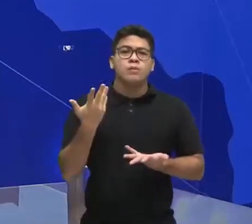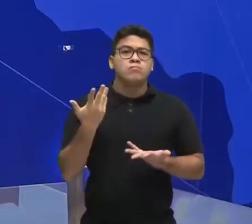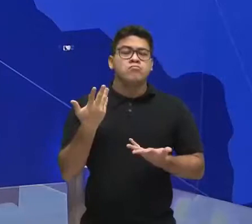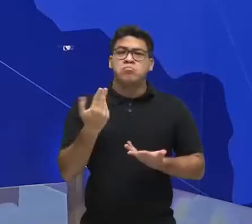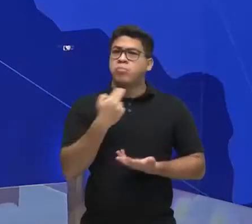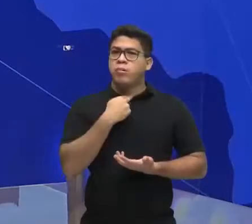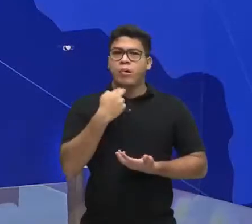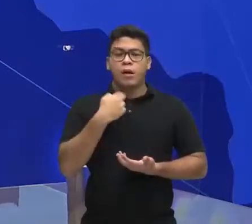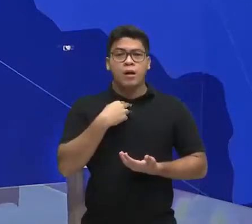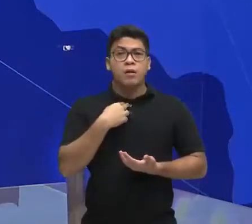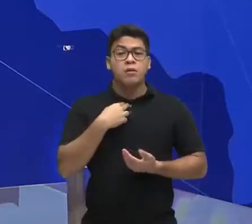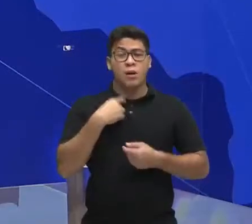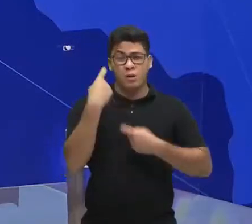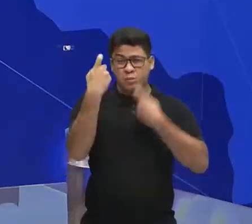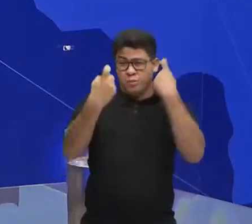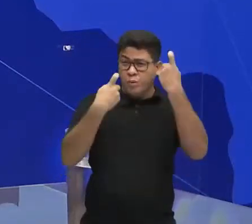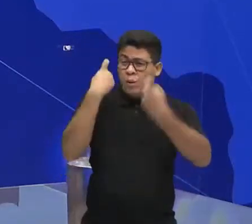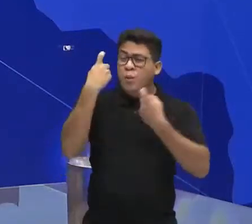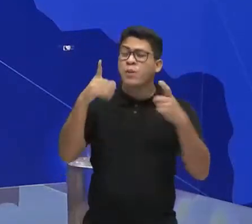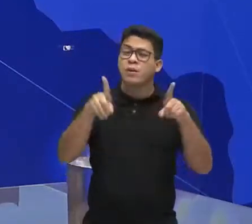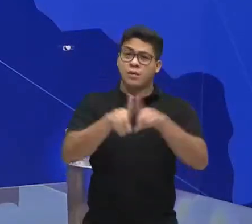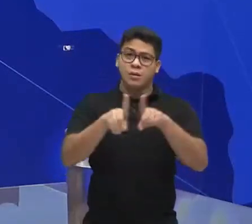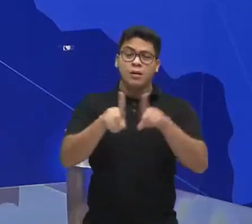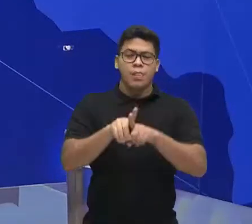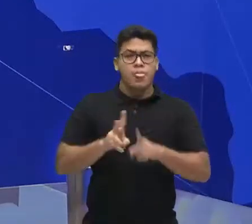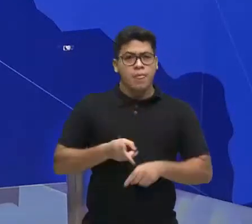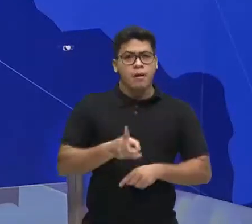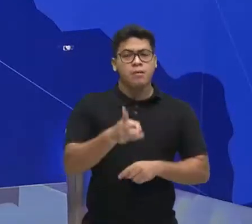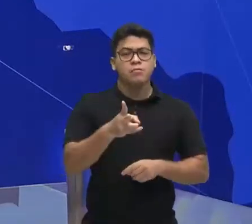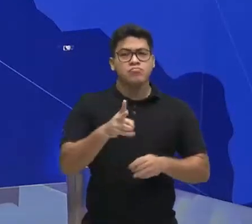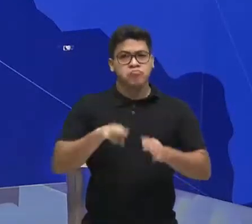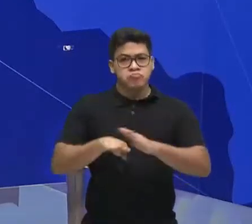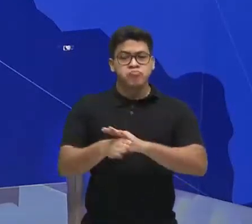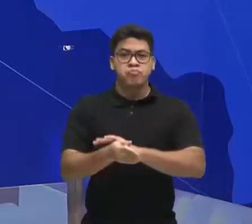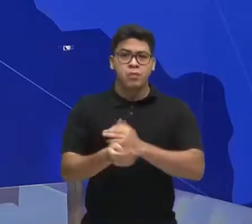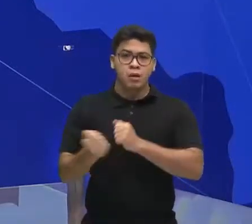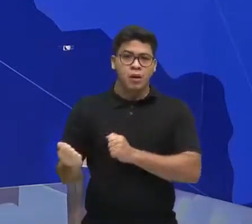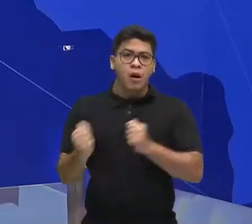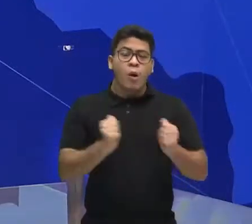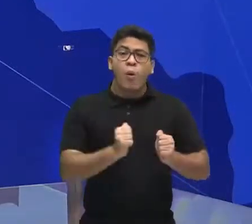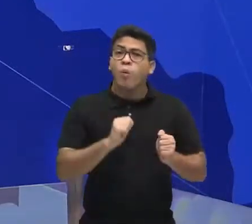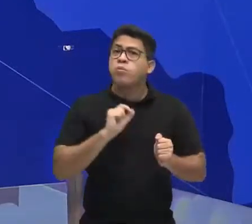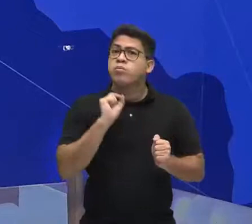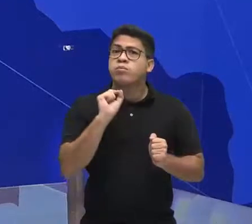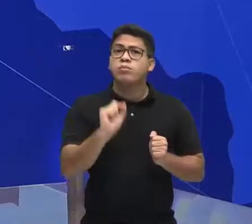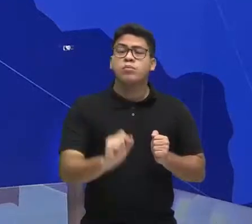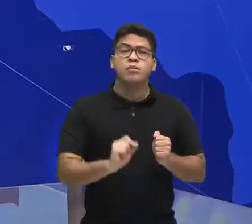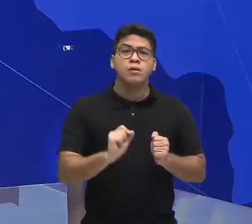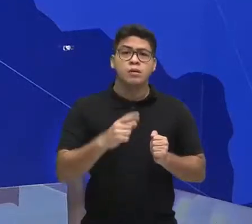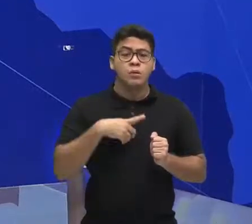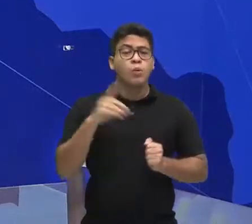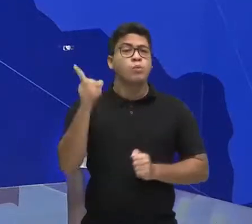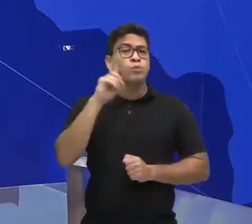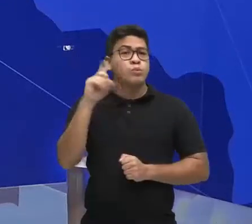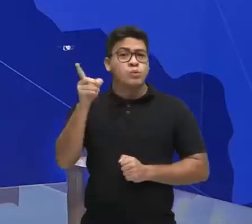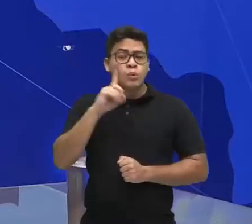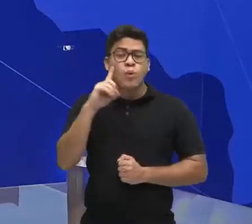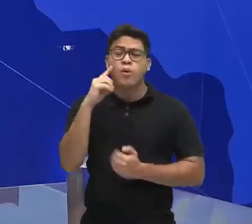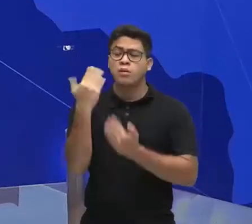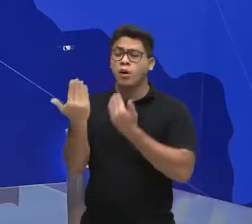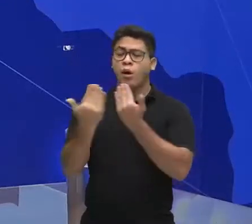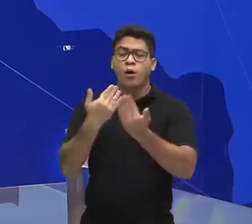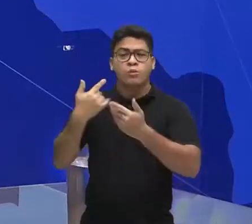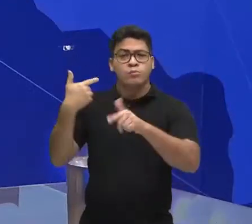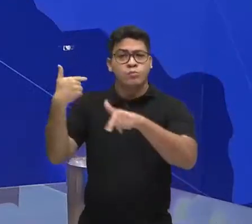nós nos preocupamos também, e mais do que isso, nos colocamos mais ainda à disposição. Né? No meu dia a dia, no meu campo do fazer, no meu